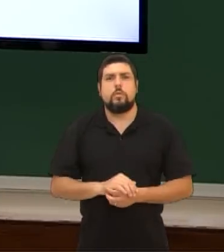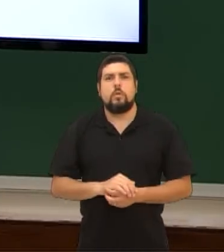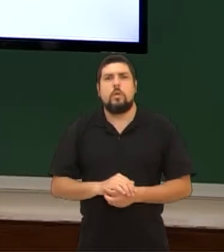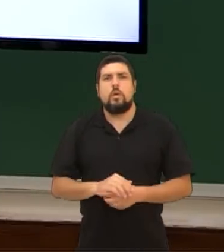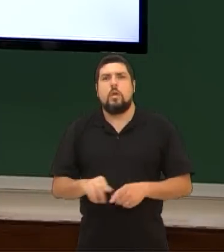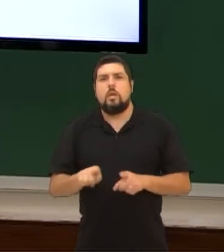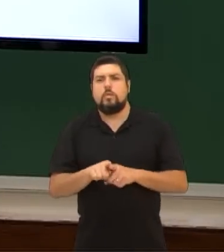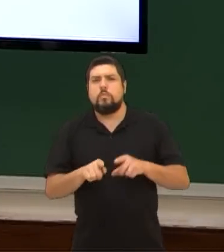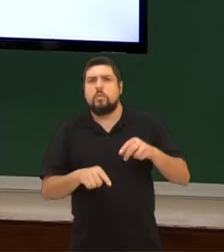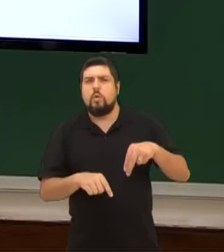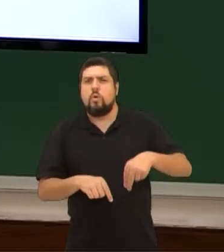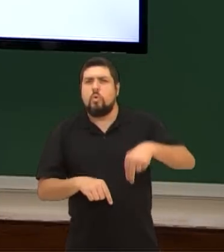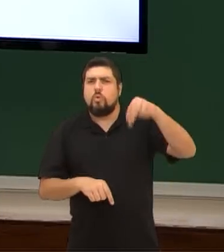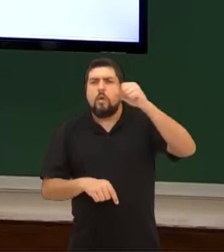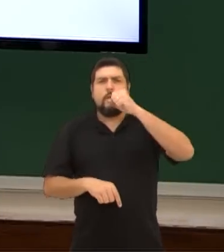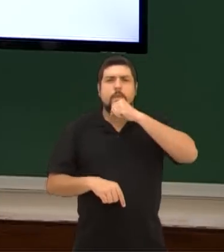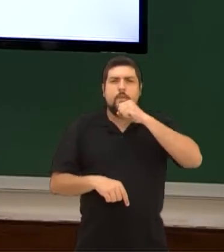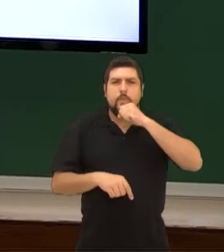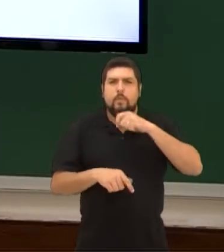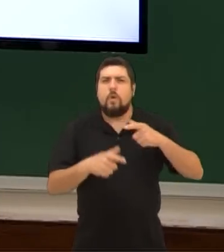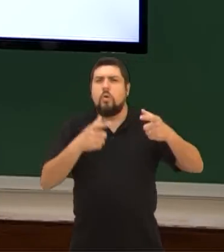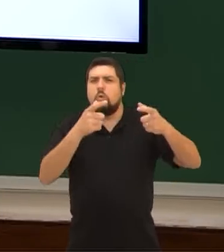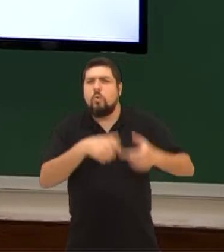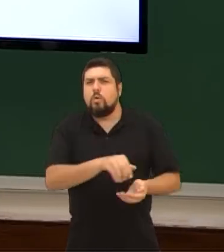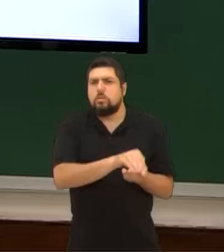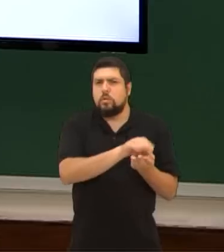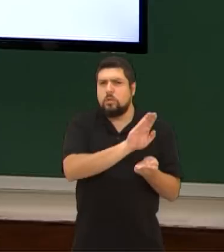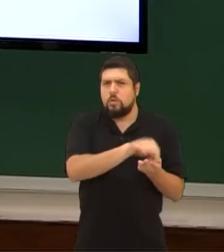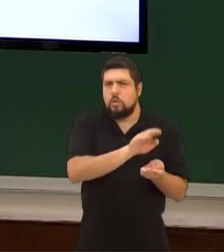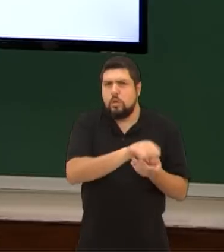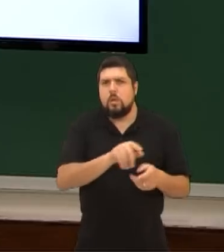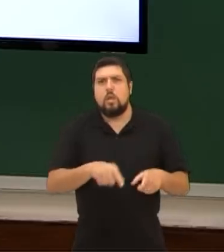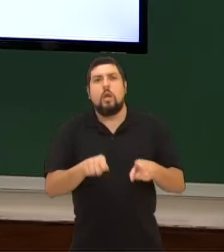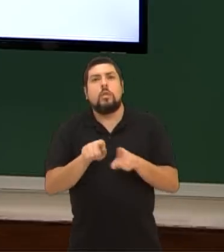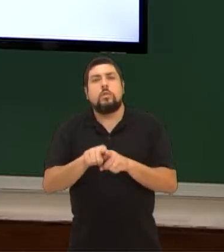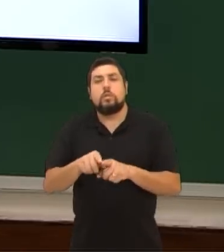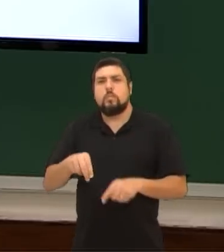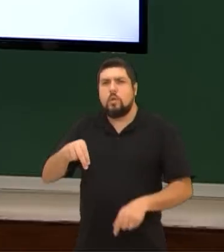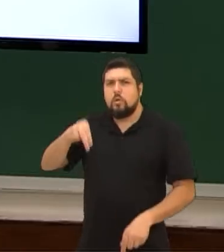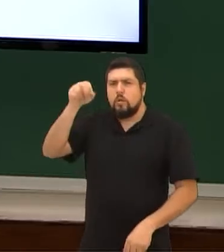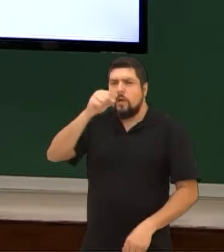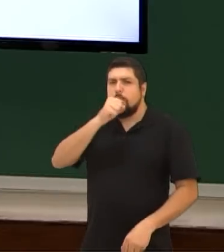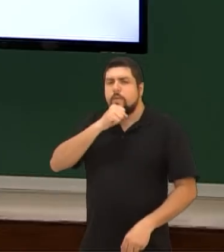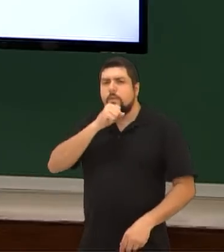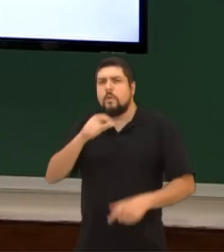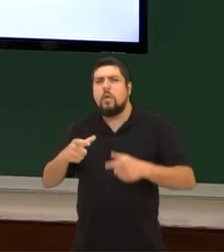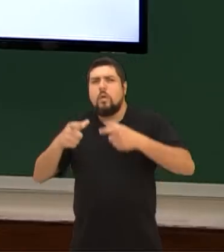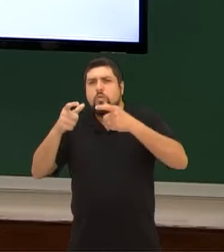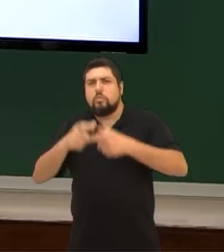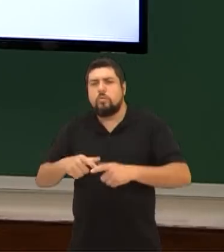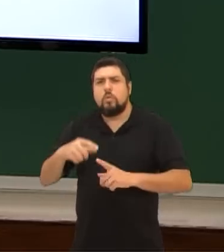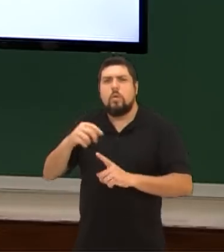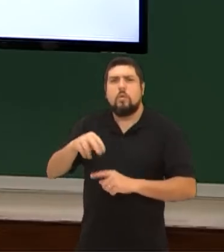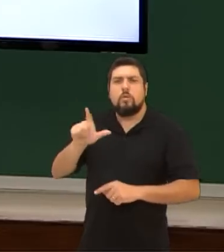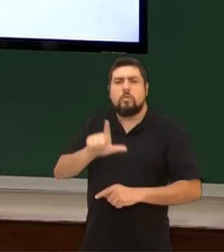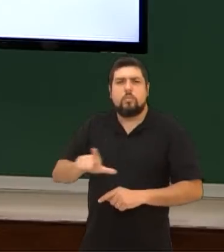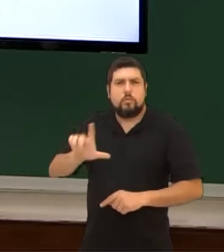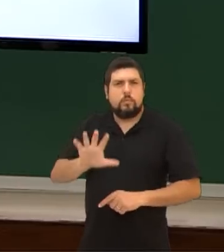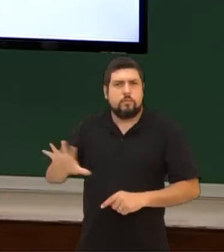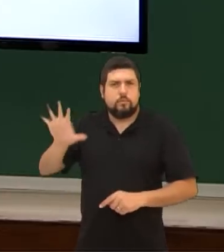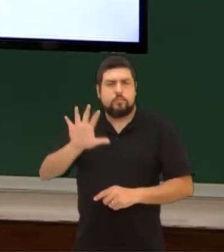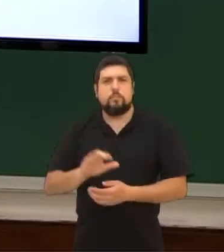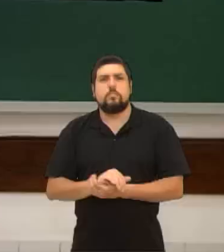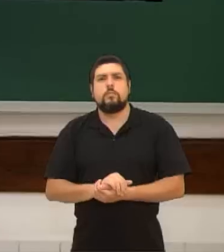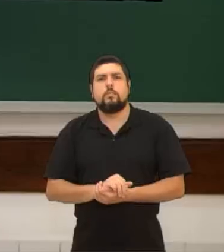região de Jacarezinho, como aqui no Norte Novo, a região de Londrina, de Apucarana, essa região em que vai desenvolver o café.